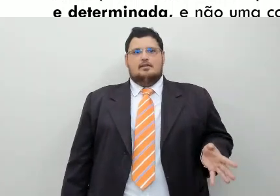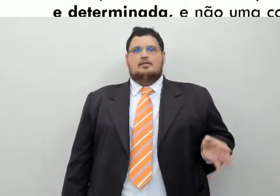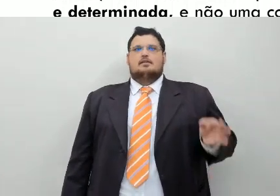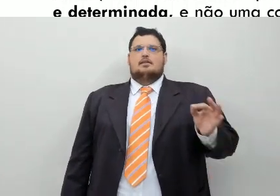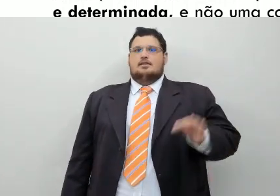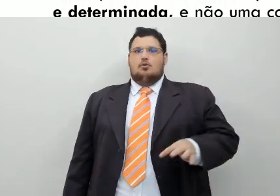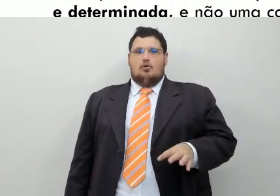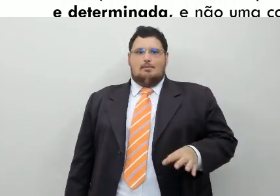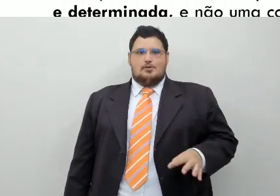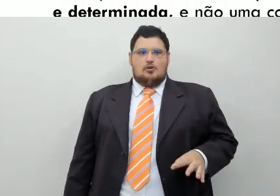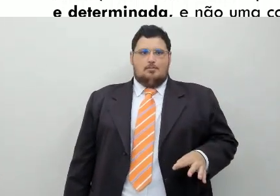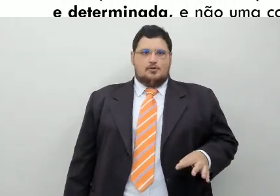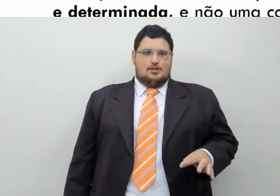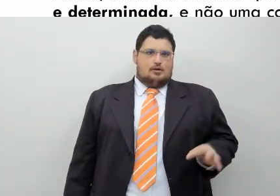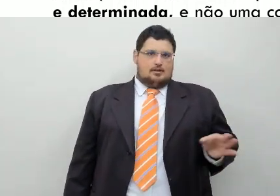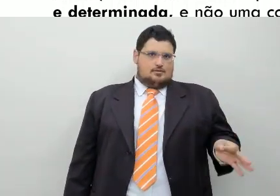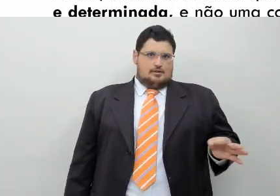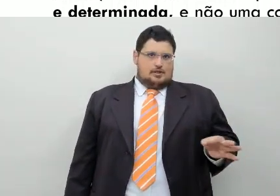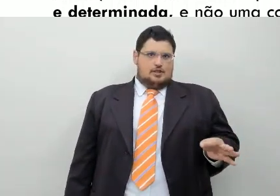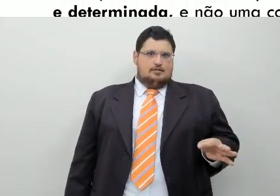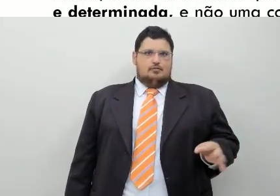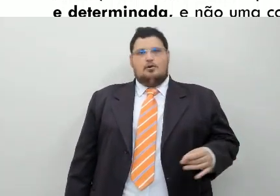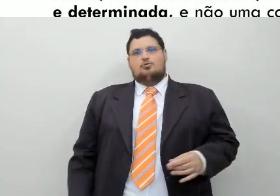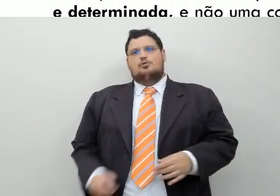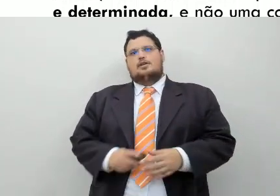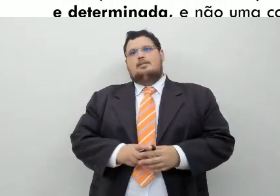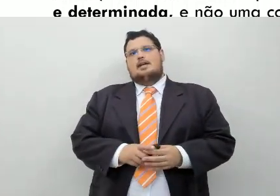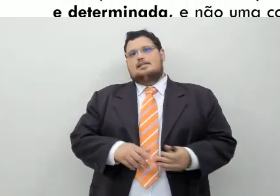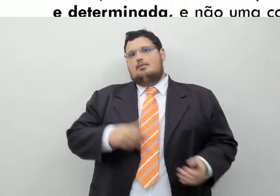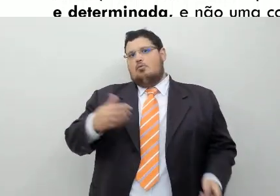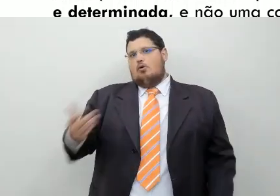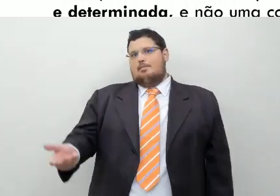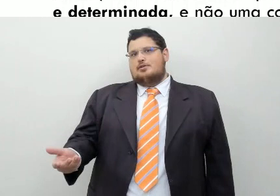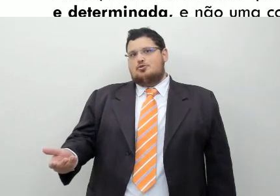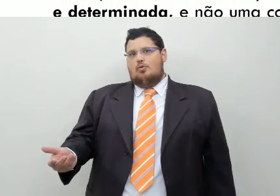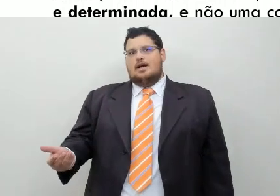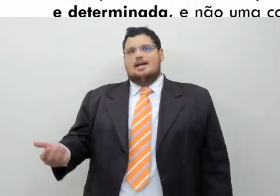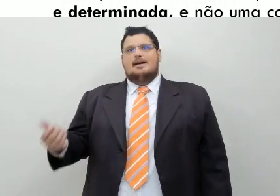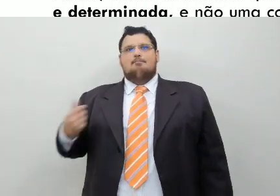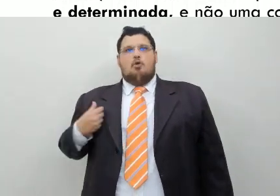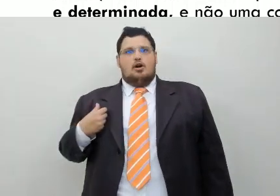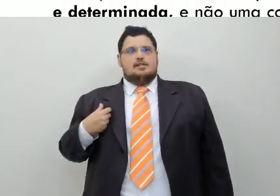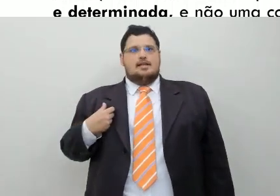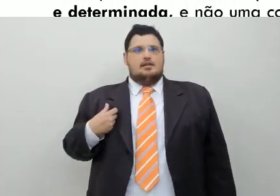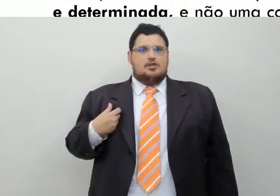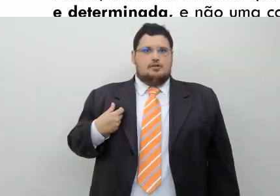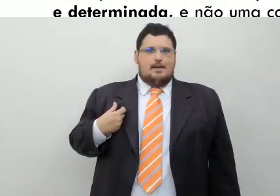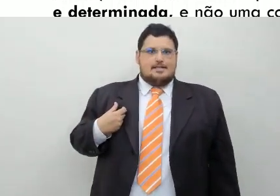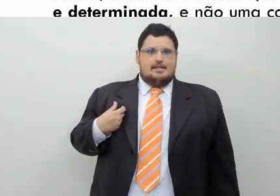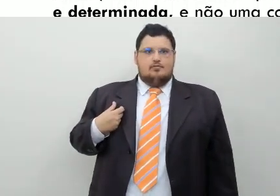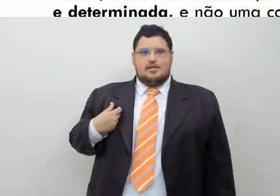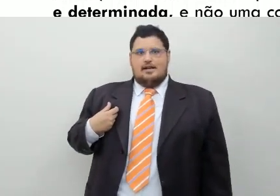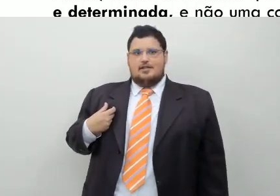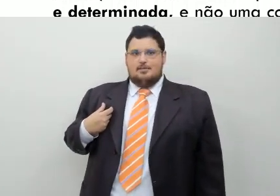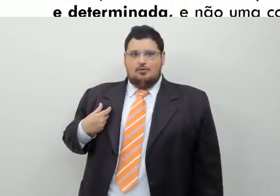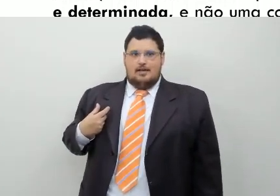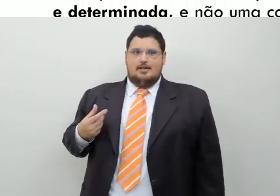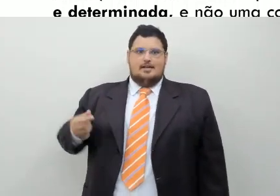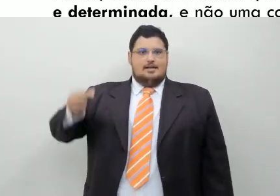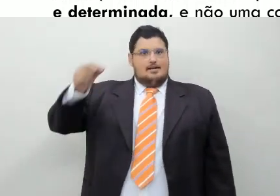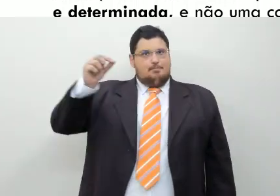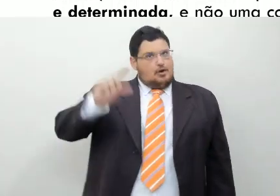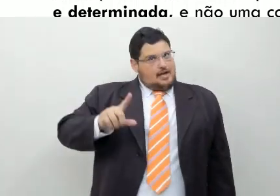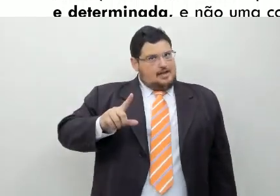tá? Então, qualquer pessoa pode ser sujeito ativo, o autor do crime, assim como qualquer pessoa pode ser sujeito passivo, será vítima do